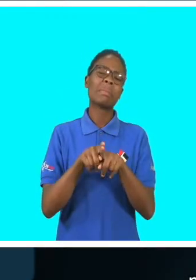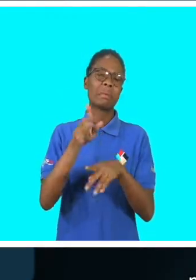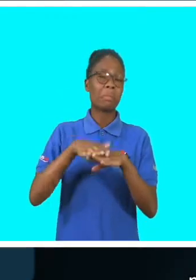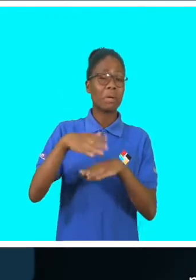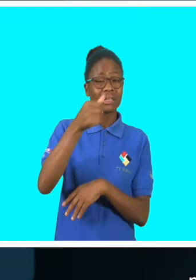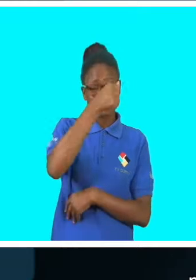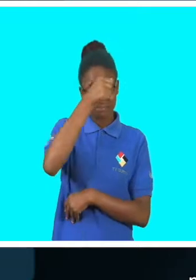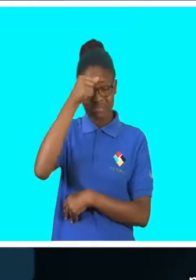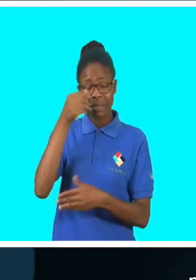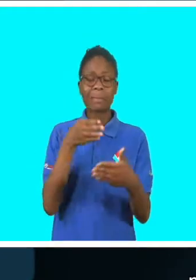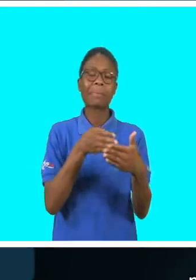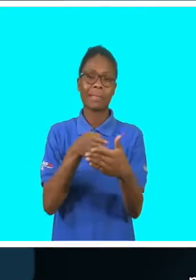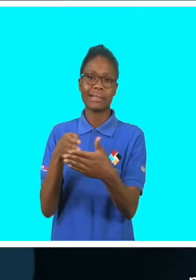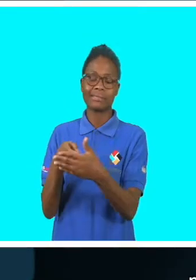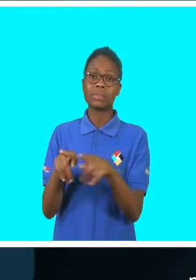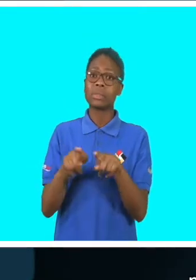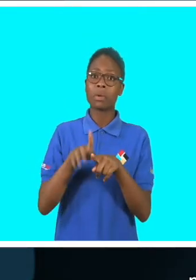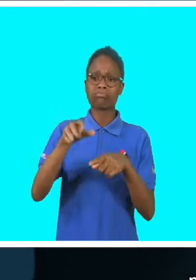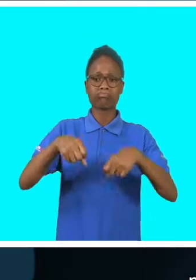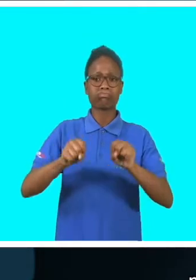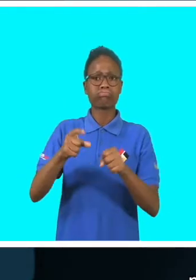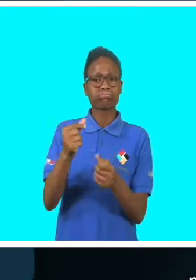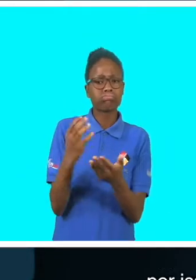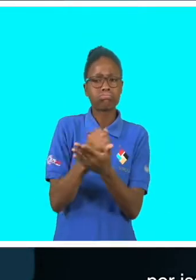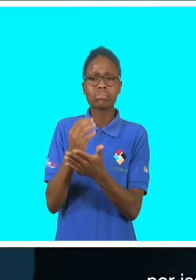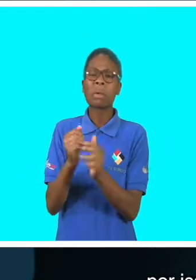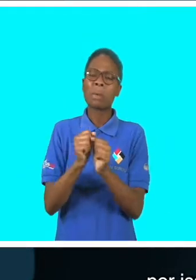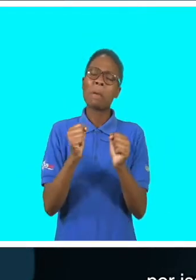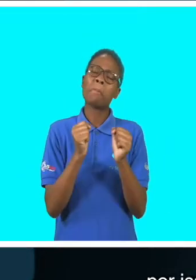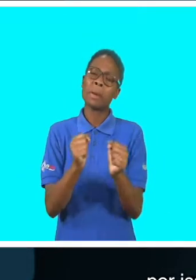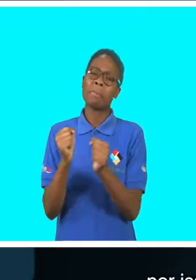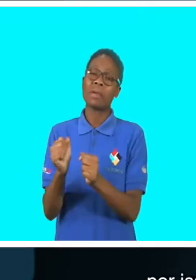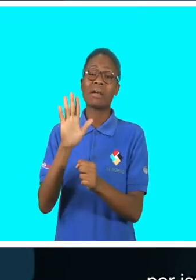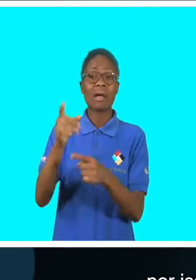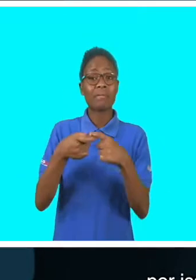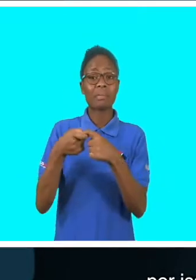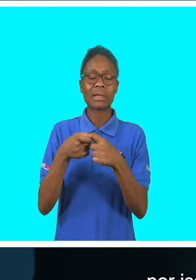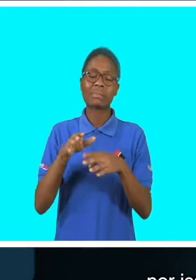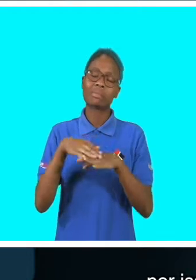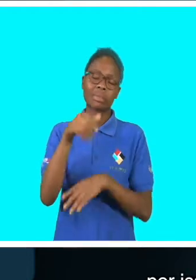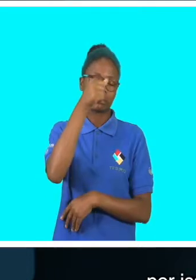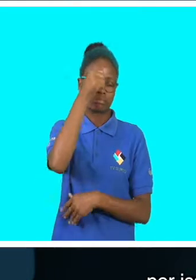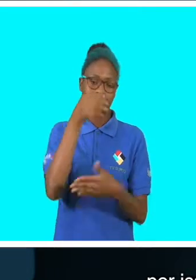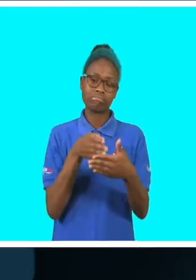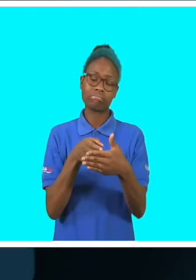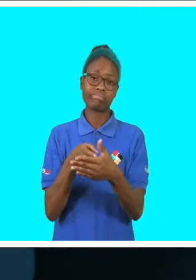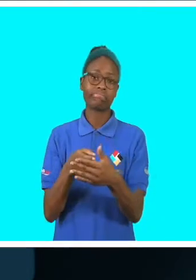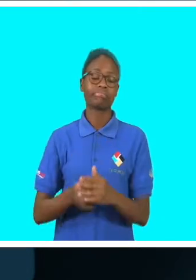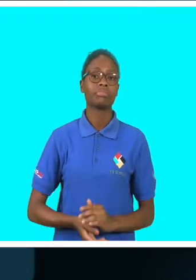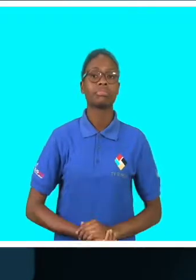mas confessa que nem sempre consegue cobrar o que deve. Por isso, a sua família também se ressente.